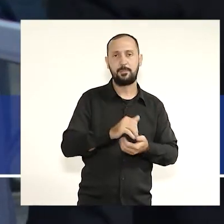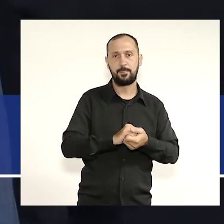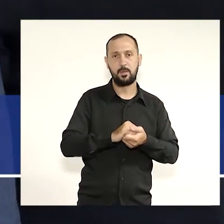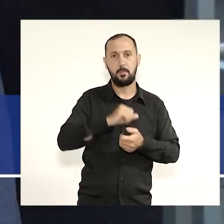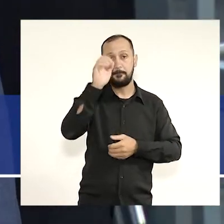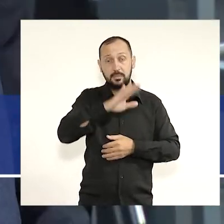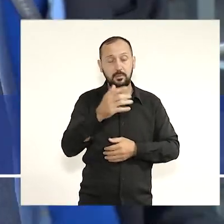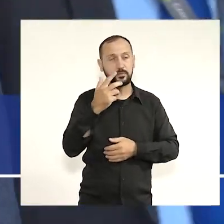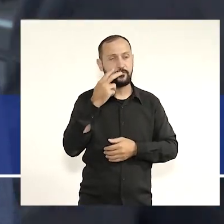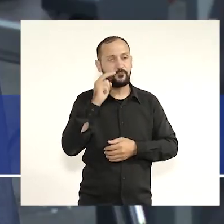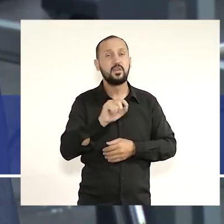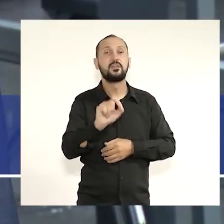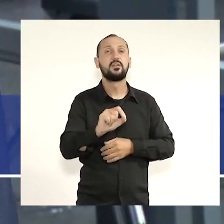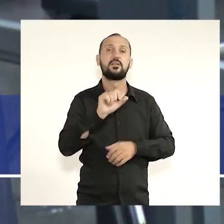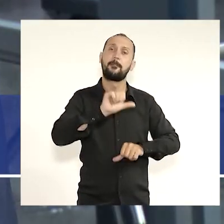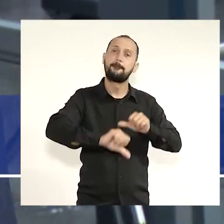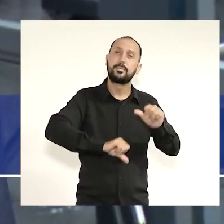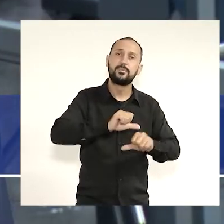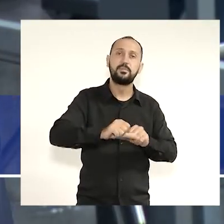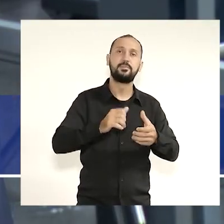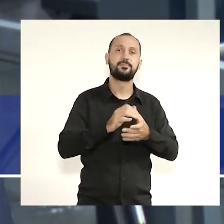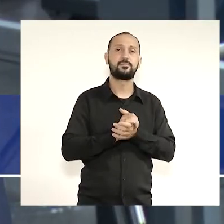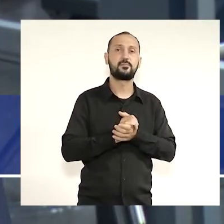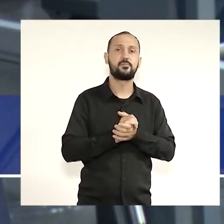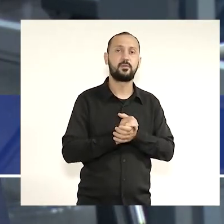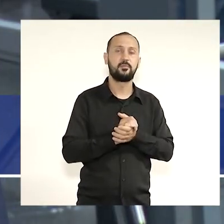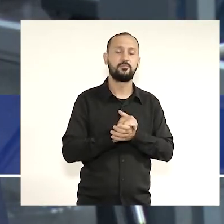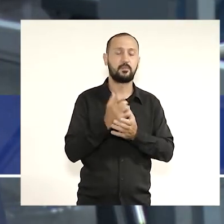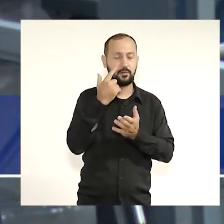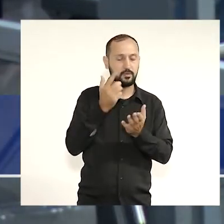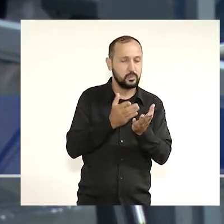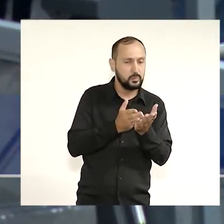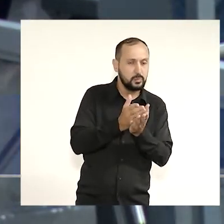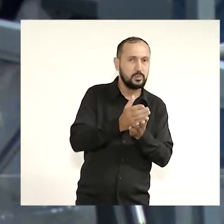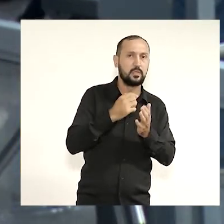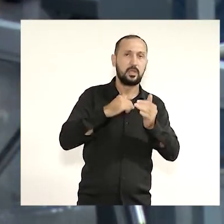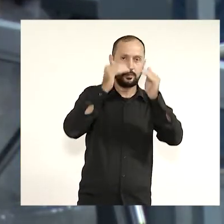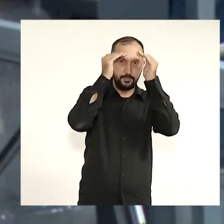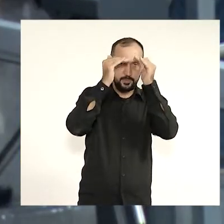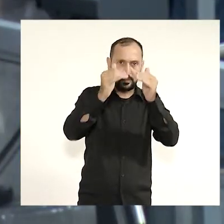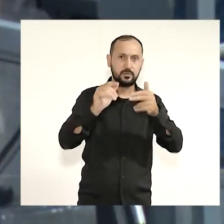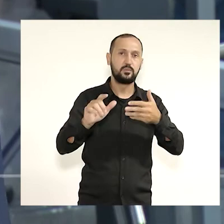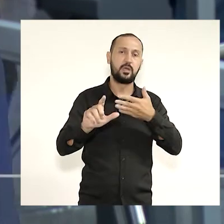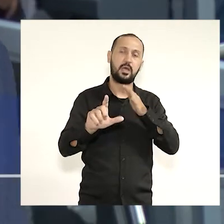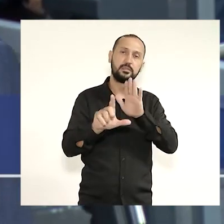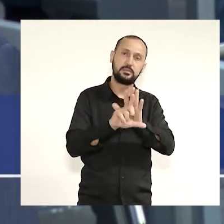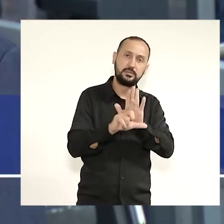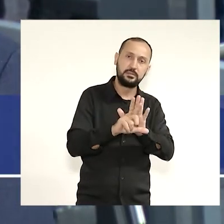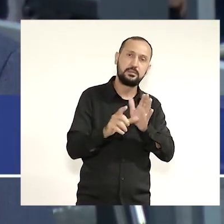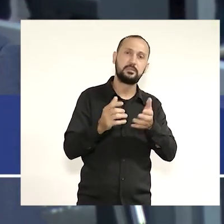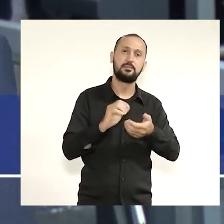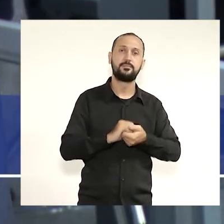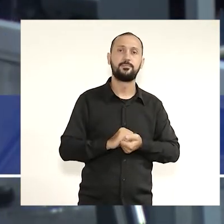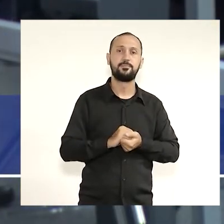Brasil parece que está mudando, o Brasil parece que está entrando nos trilhos, no respeito às leis,